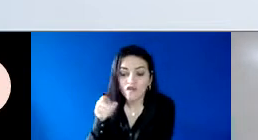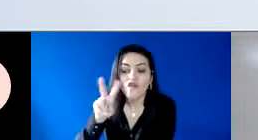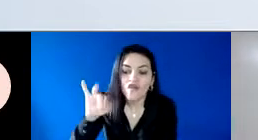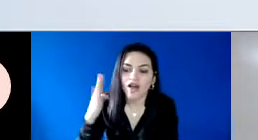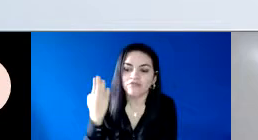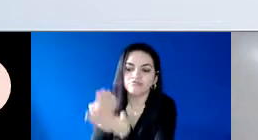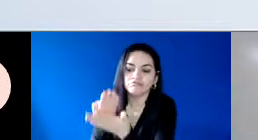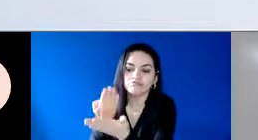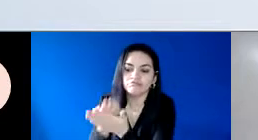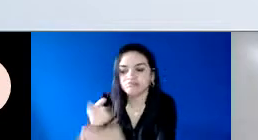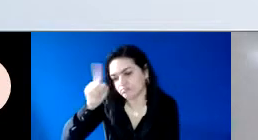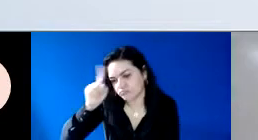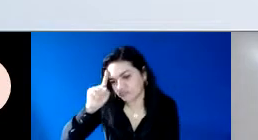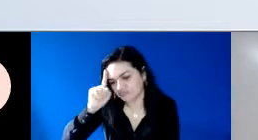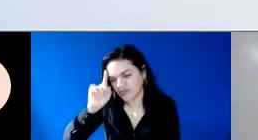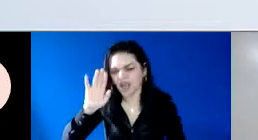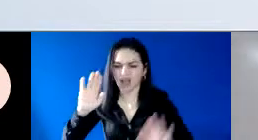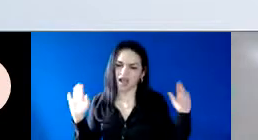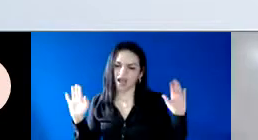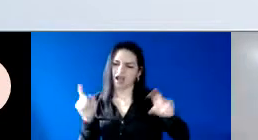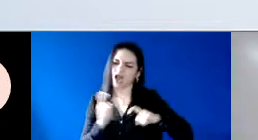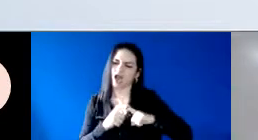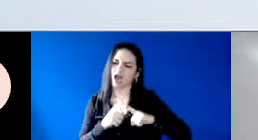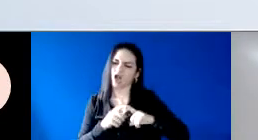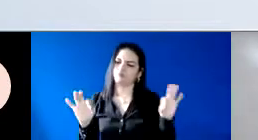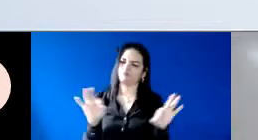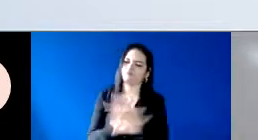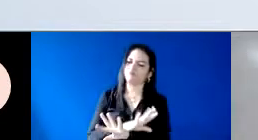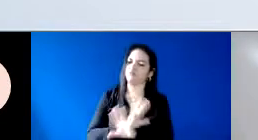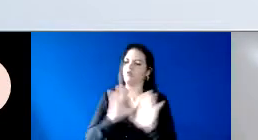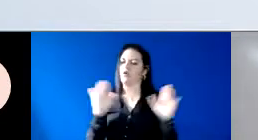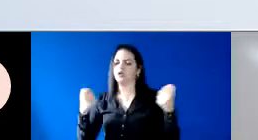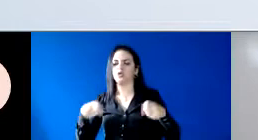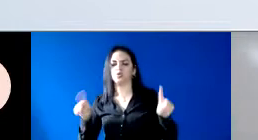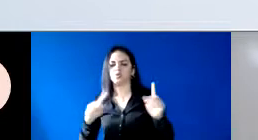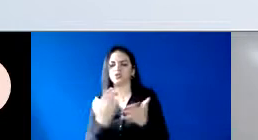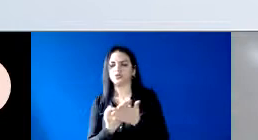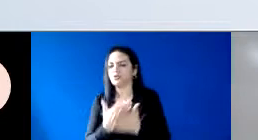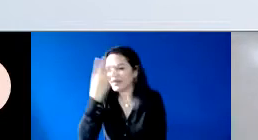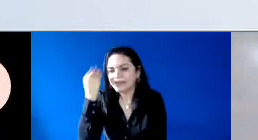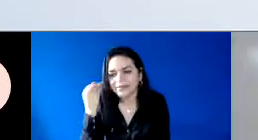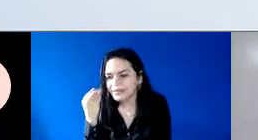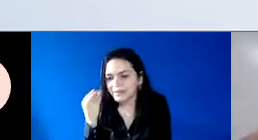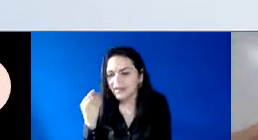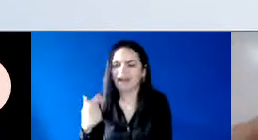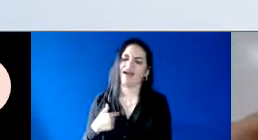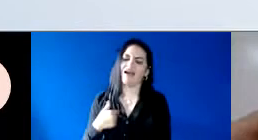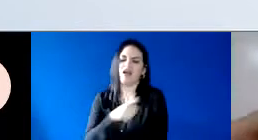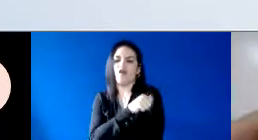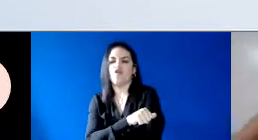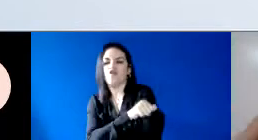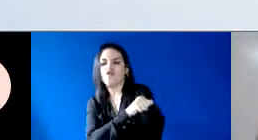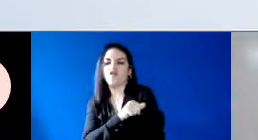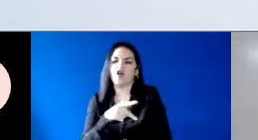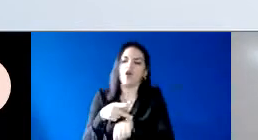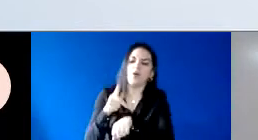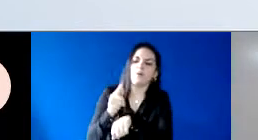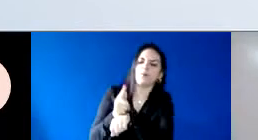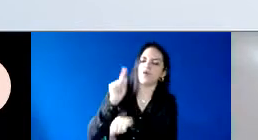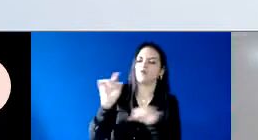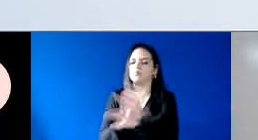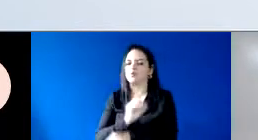todo dia. Agora eu sou médico. Pronto, sou médico, não preciso mais estudar. Esqueça isso. Eu sou enfermeiro, fiz a pós-graduação,